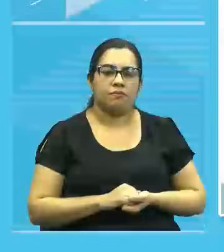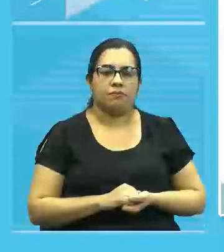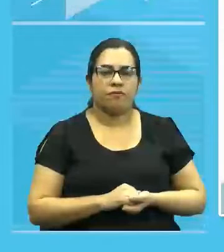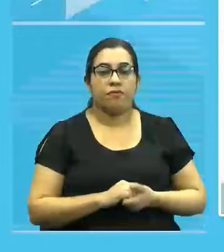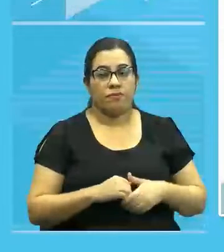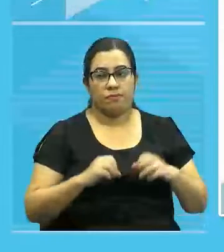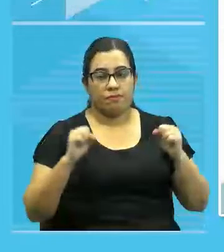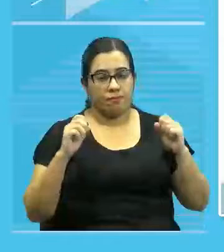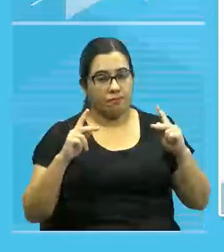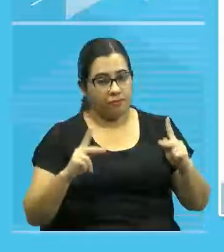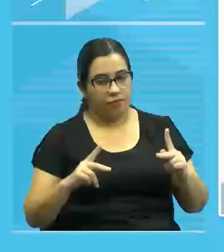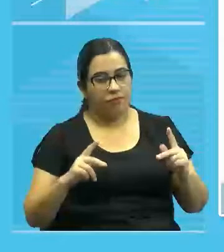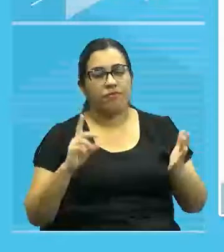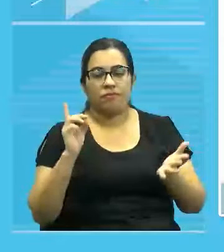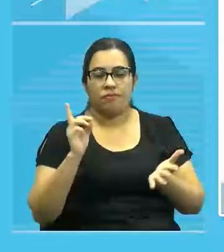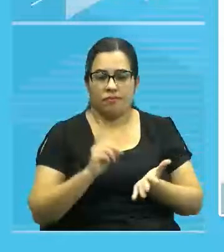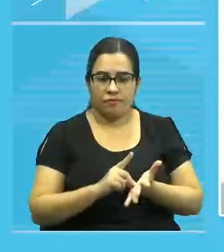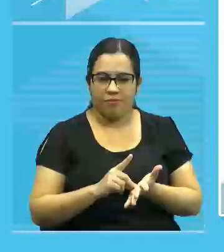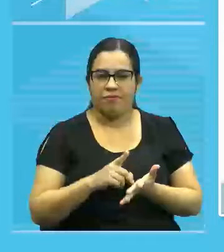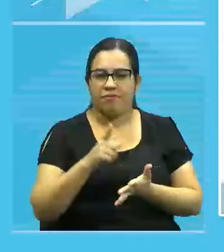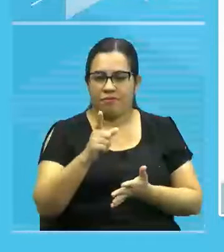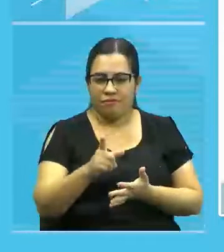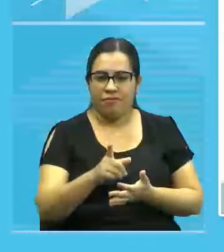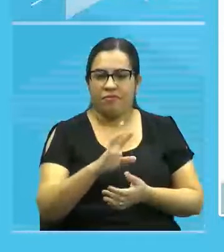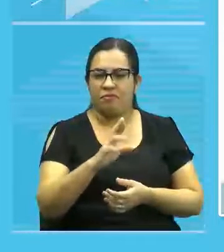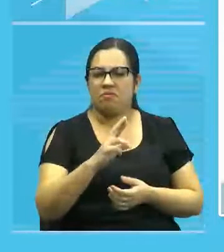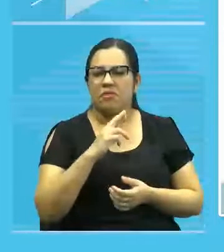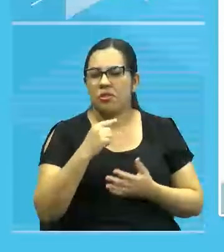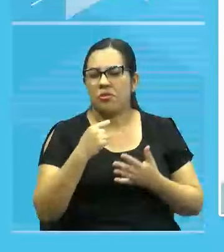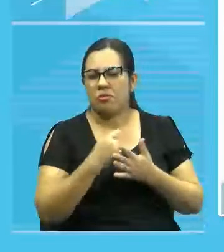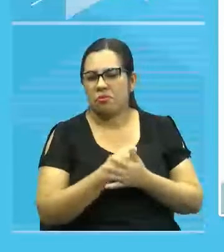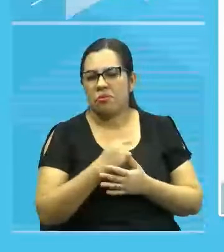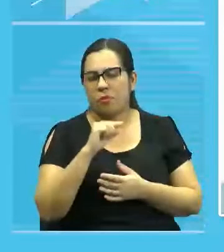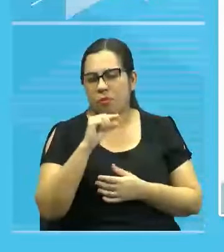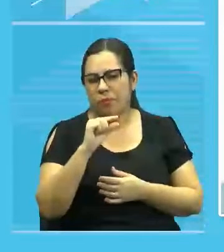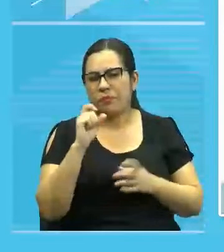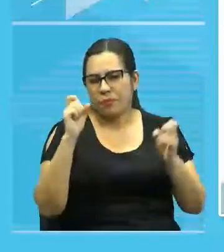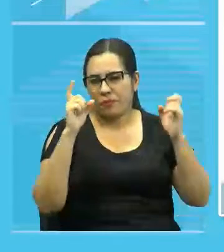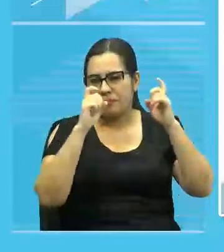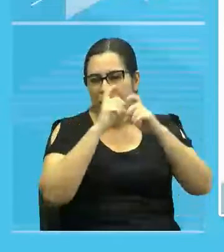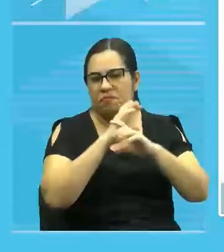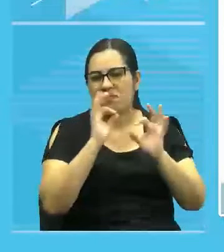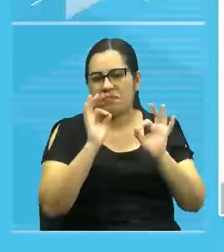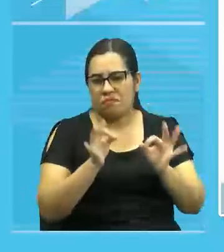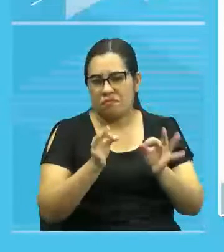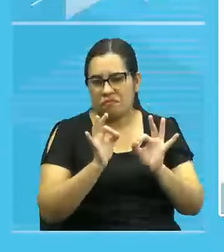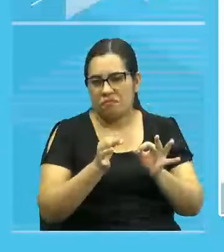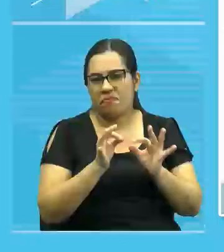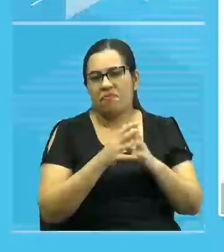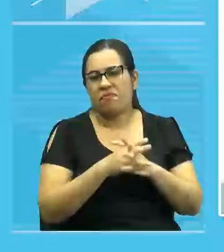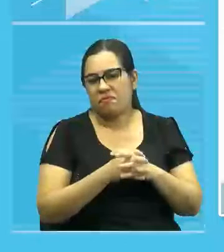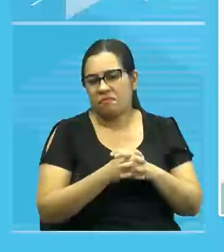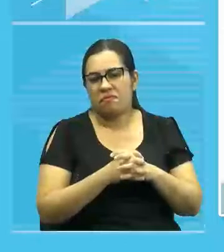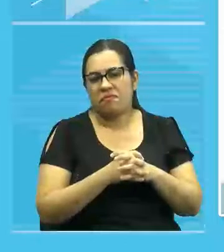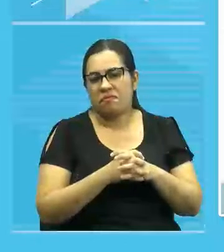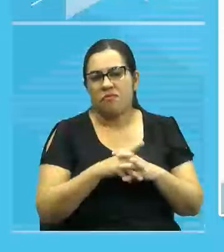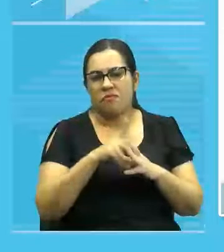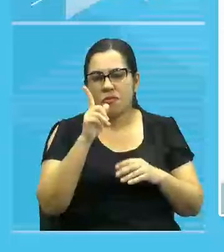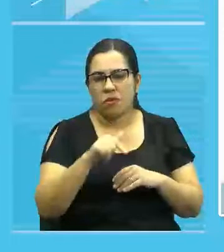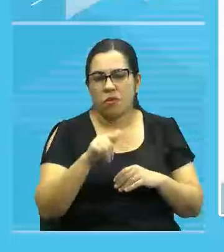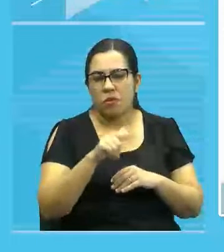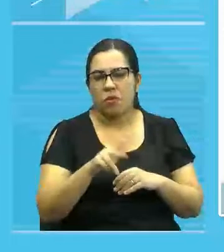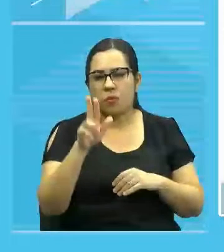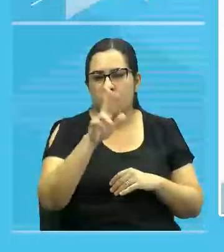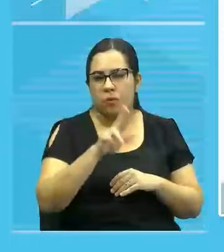ok É verdade Cairo essa questão ela é um pouquinho mais difícil né É uma questão lá da Universidade Federal